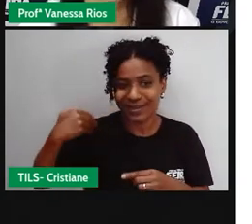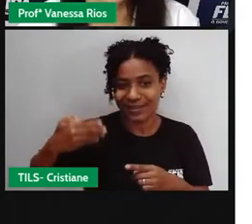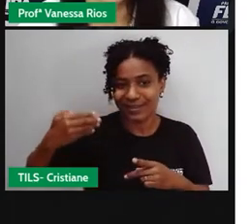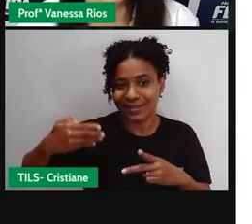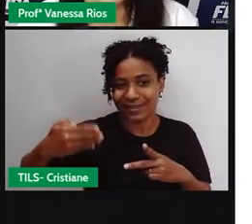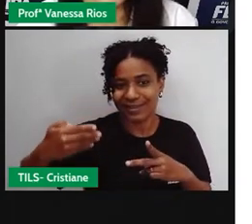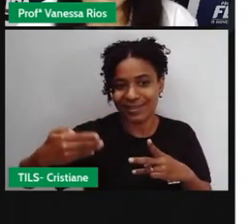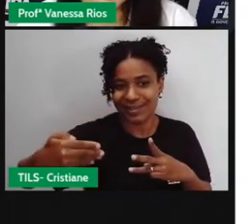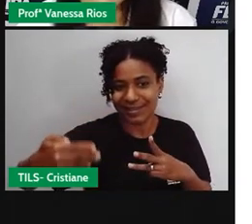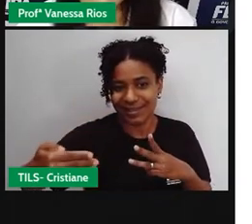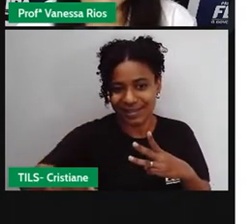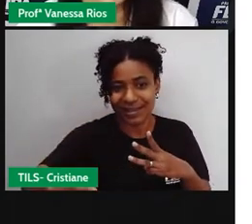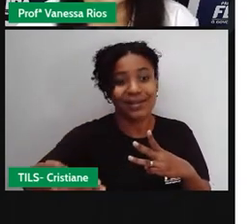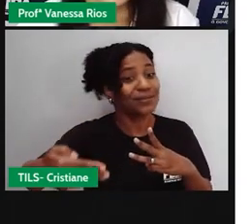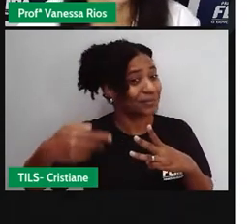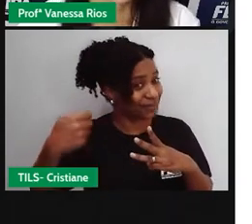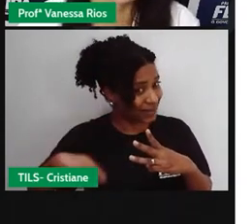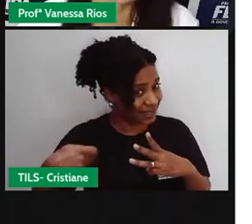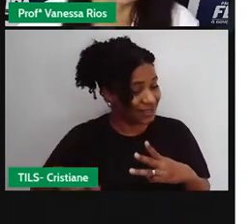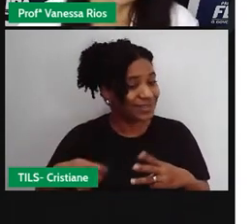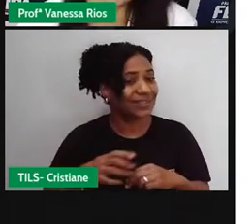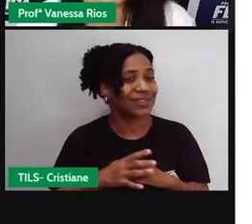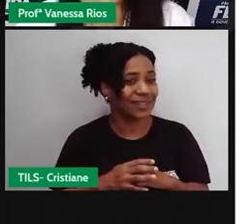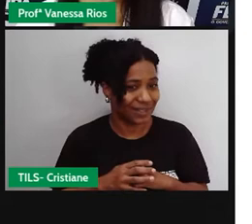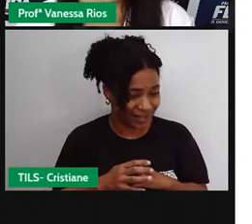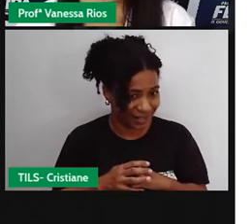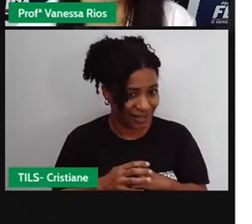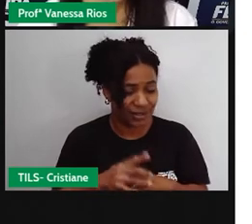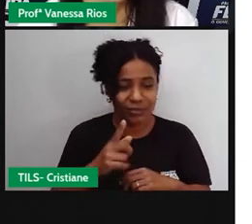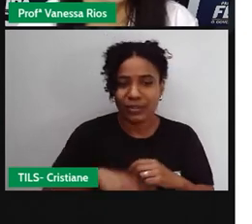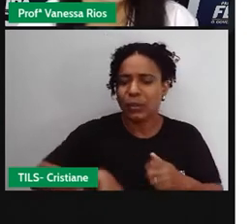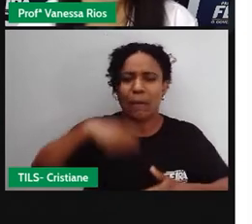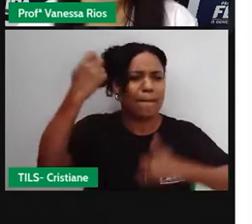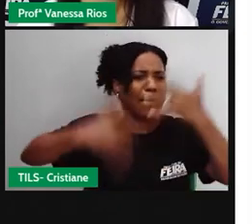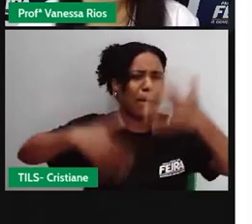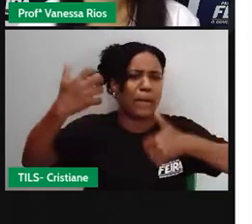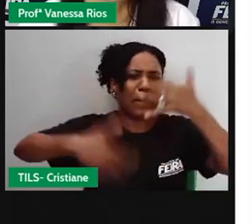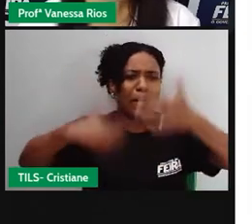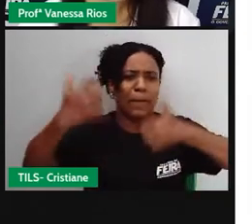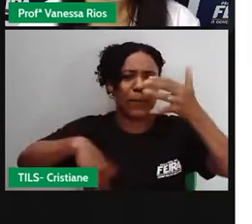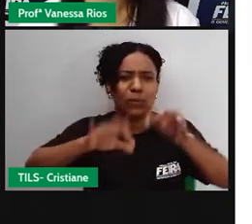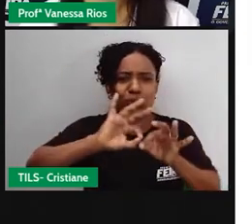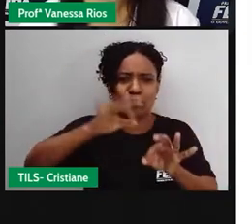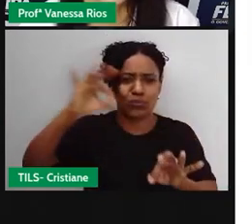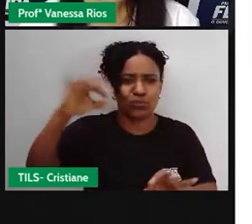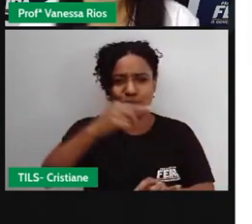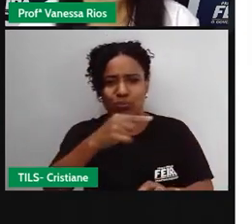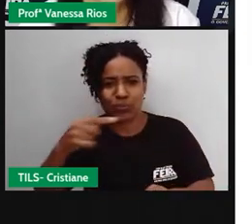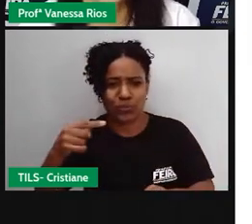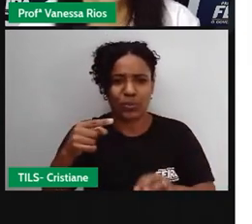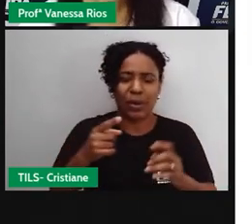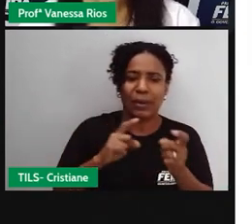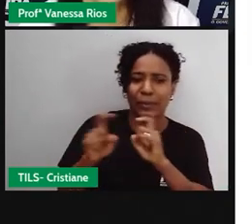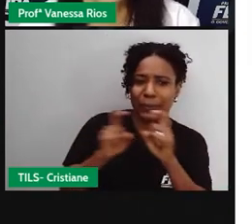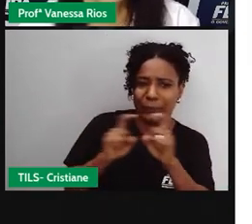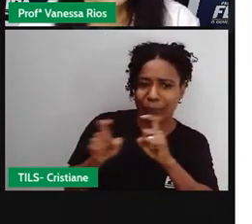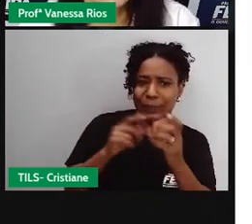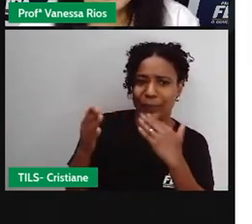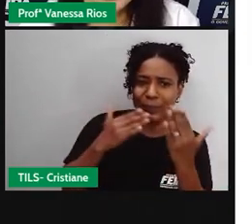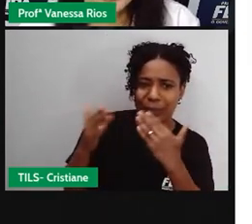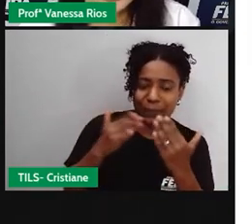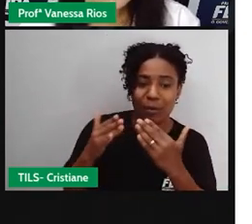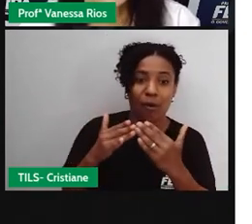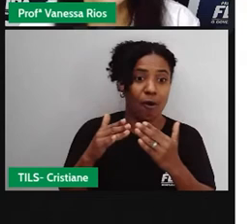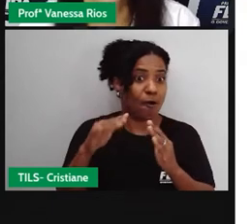forma diferente, né? Não é uma narrativa, não aparece aí o travessão, os diálogos, como a gente viu aí em